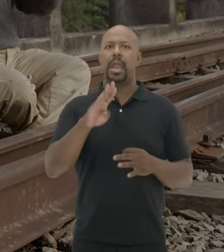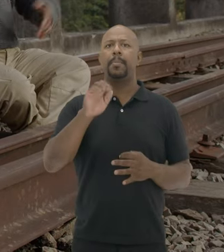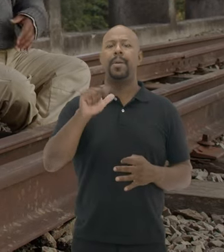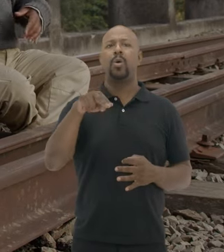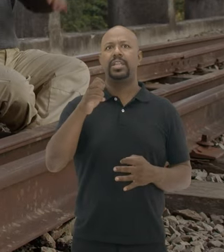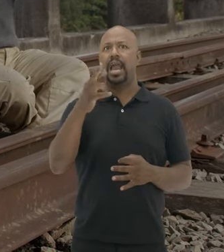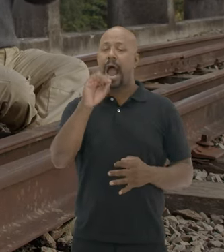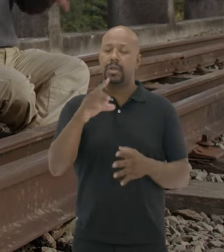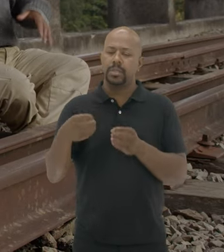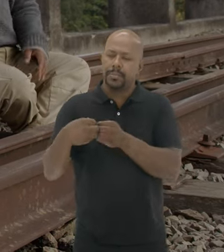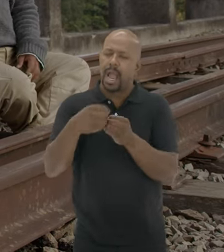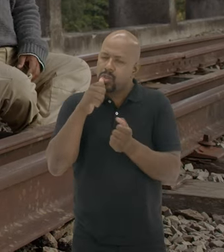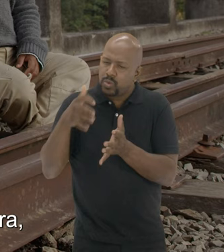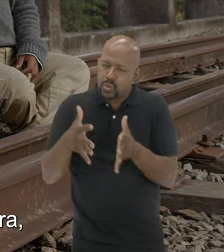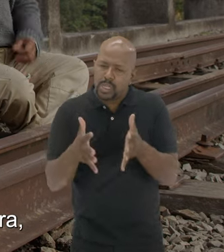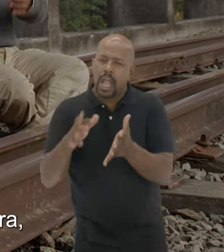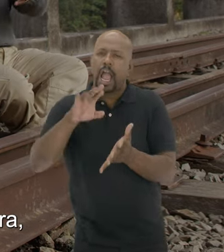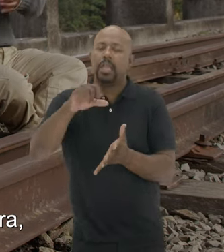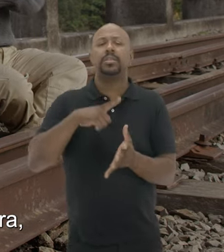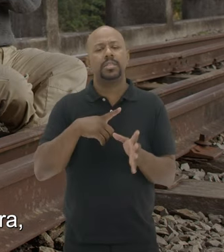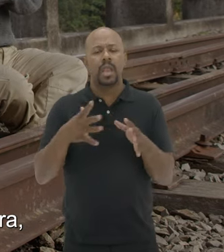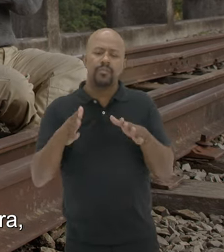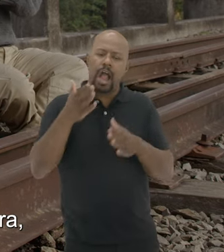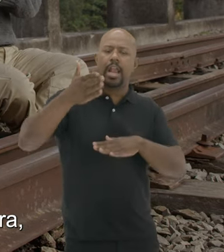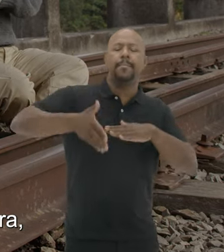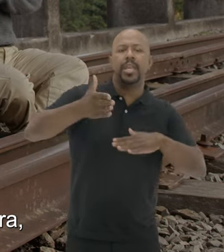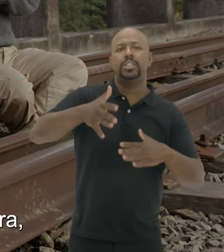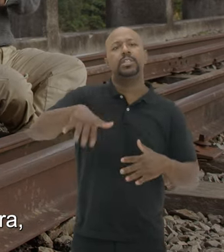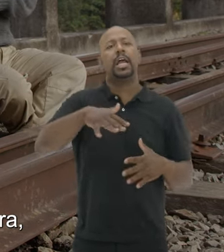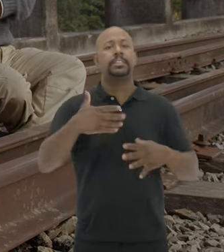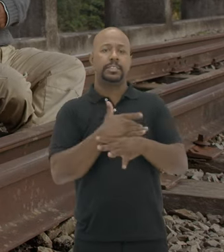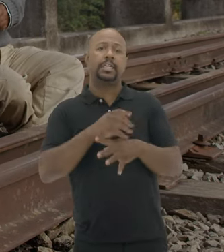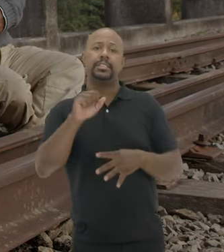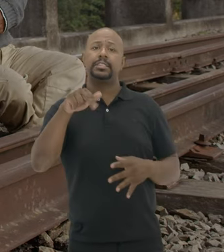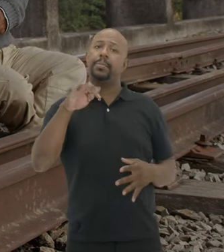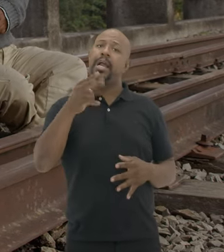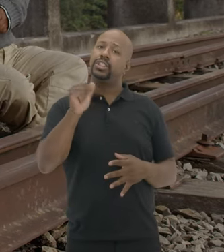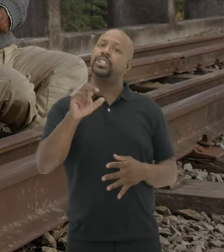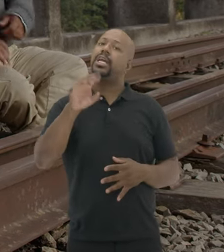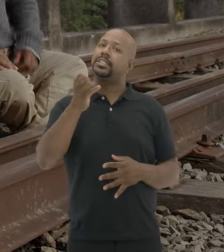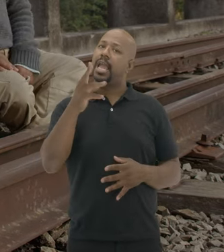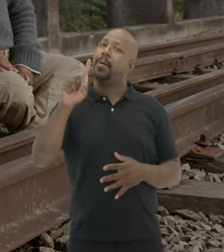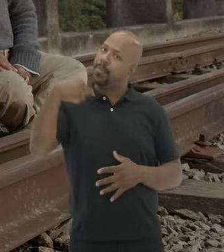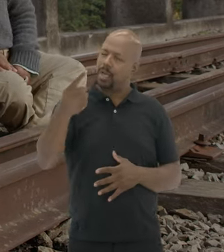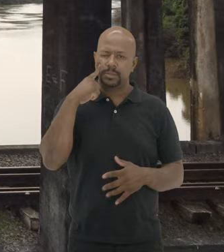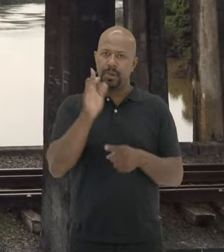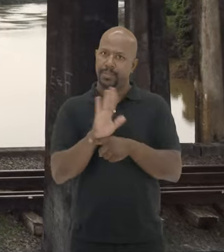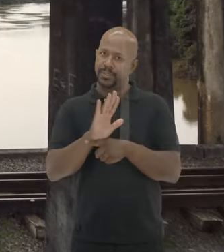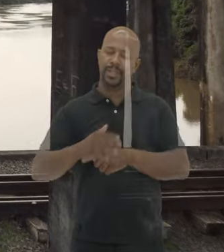muito lindo as margens do rio e que também fazem limite com a cidade nosso próximo episódio João